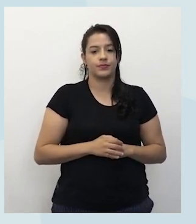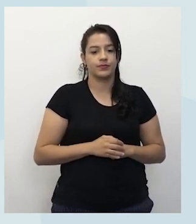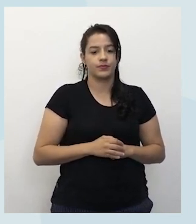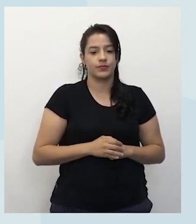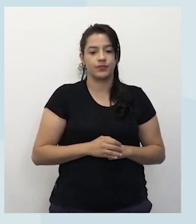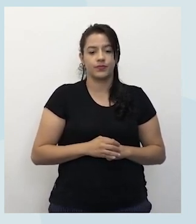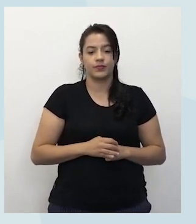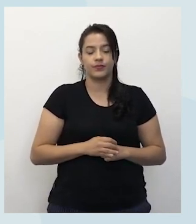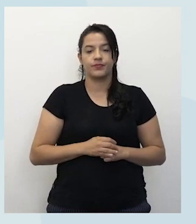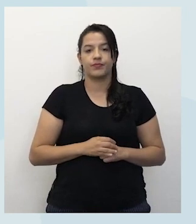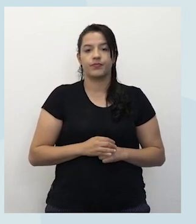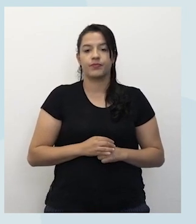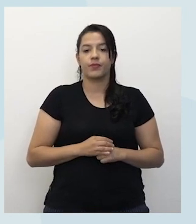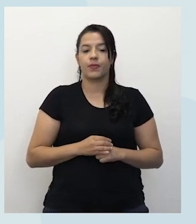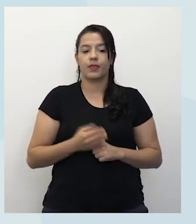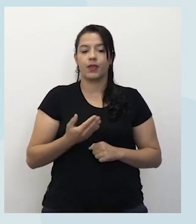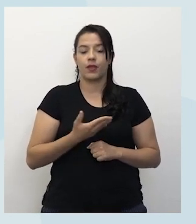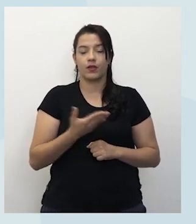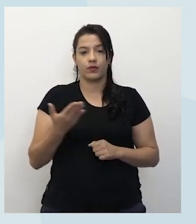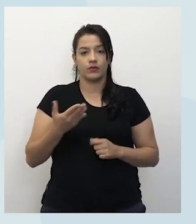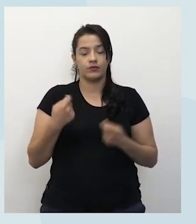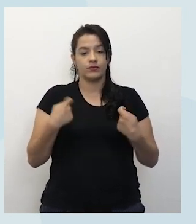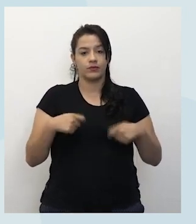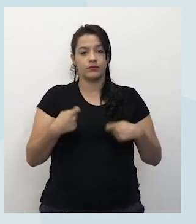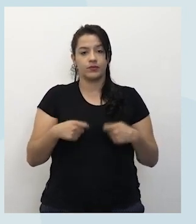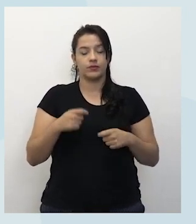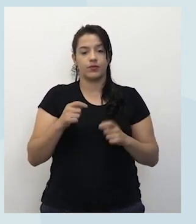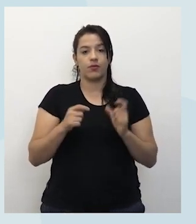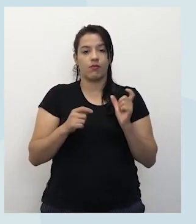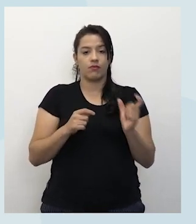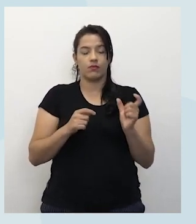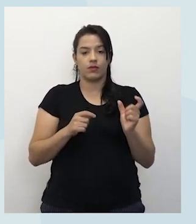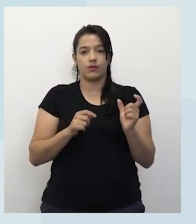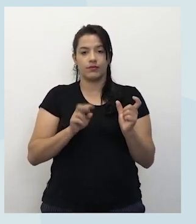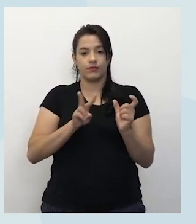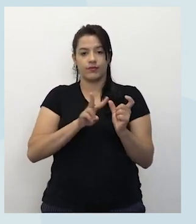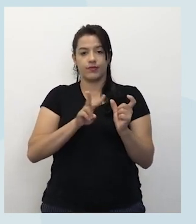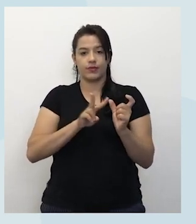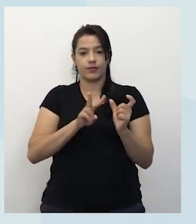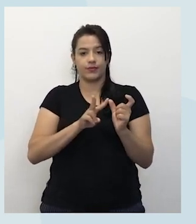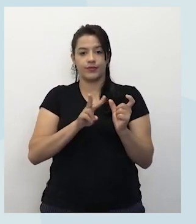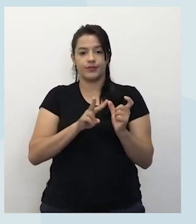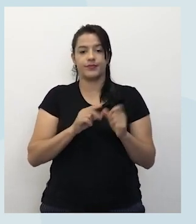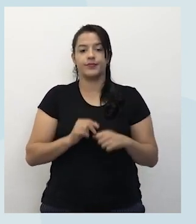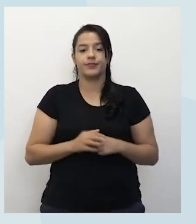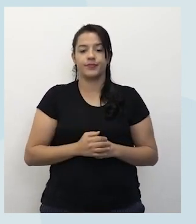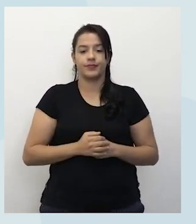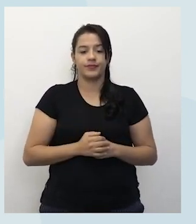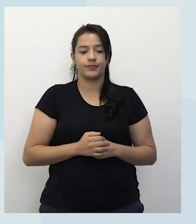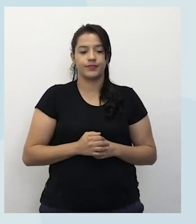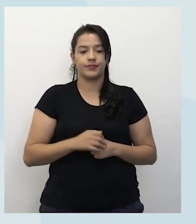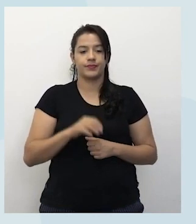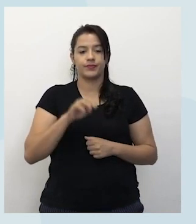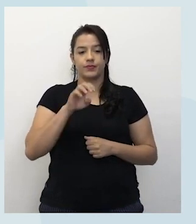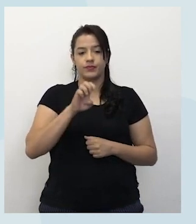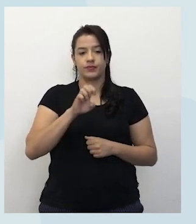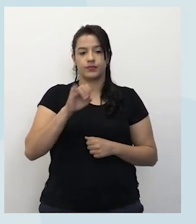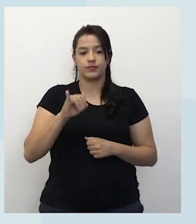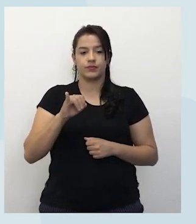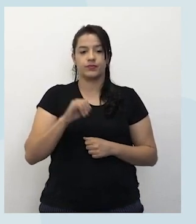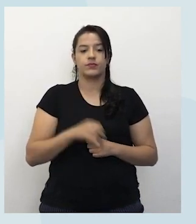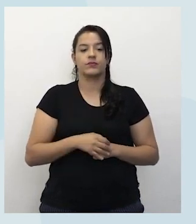sibilante. Agora, vamos prestar atenção nas vogais só. Então, as vogais vão ser mais importantes para vocês. Então, a gente tem ei,